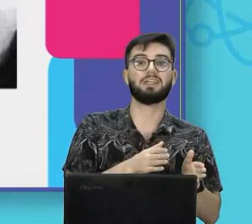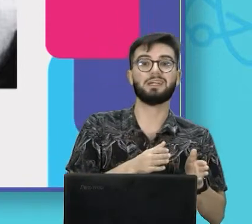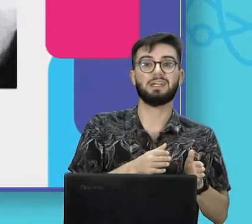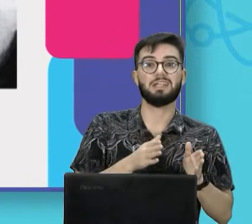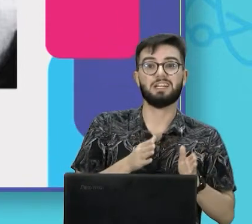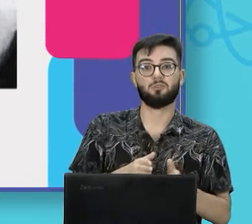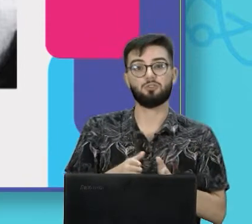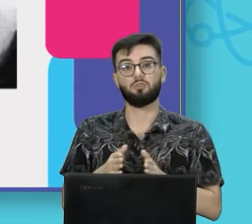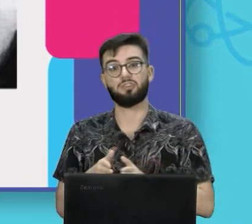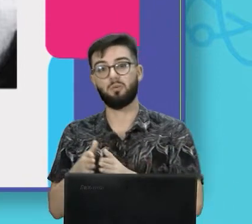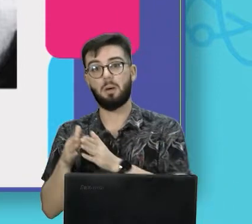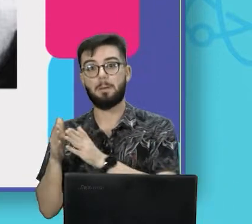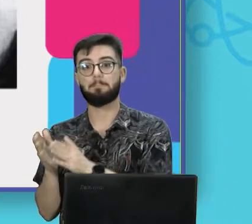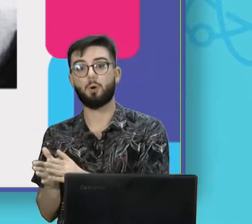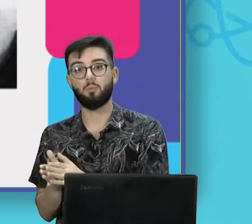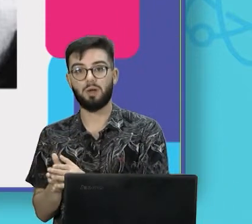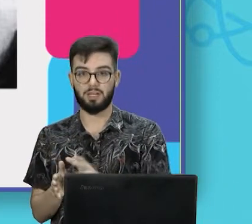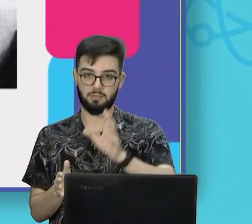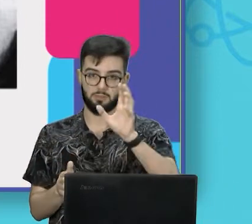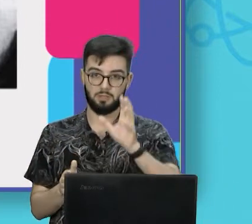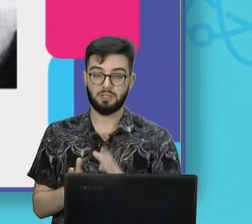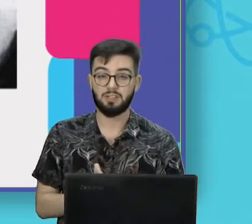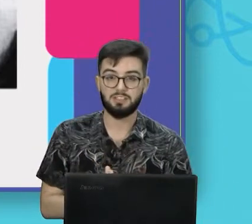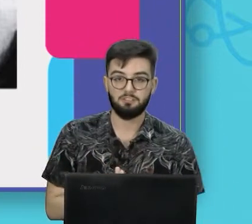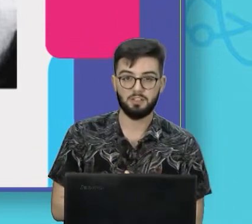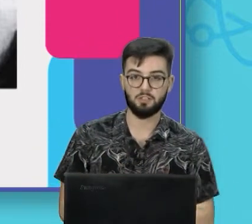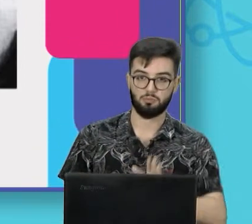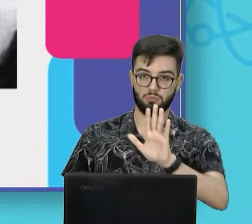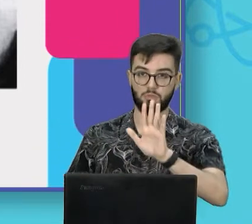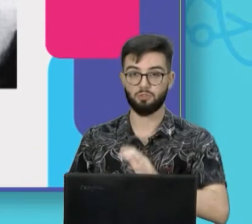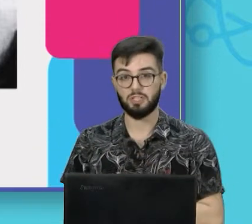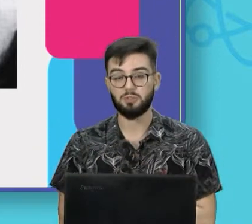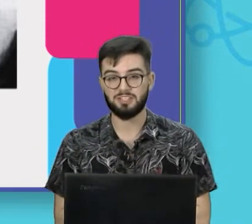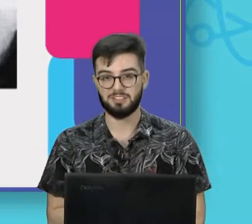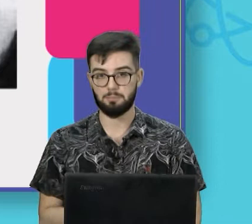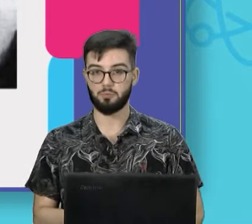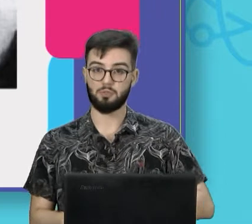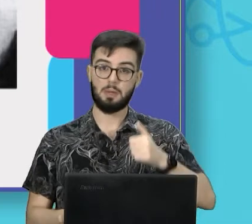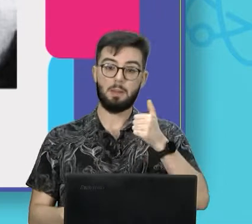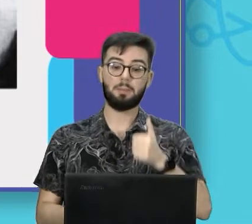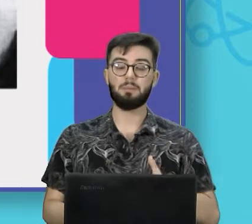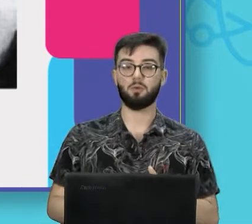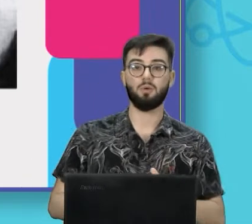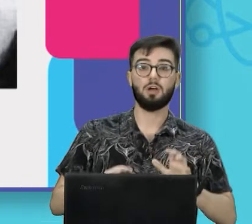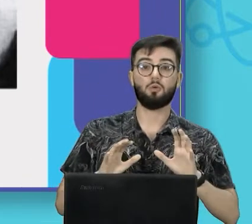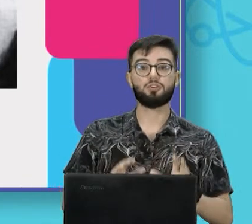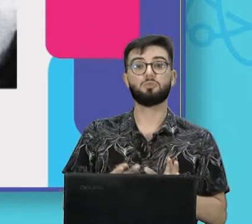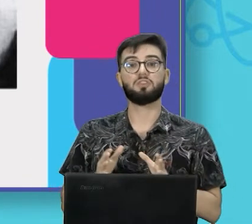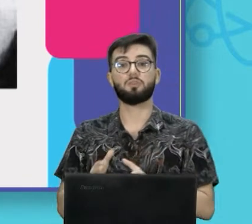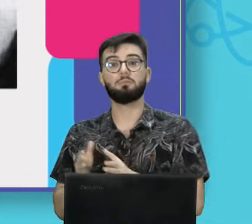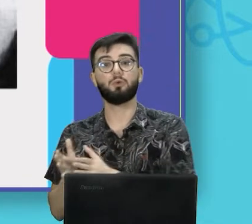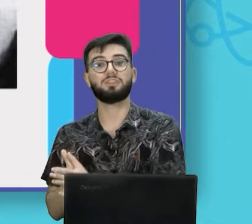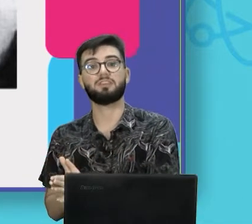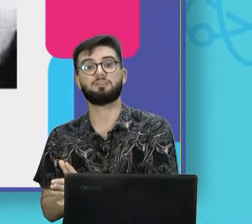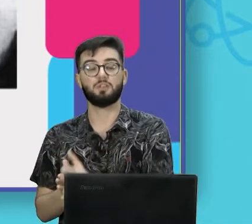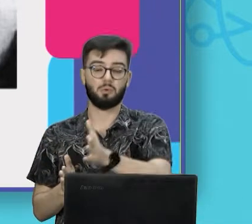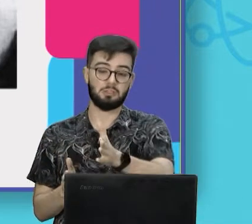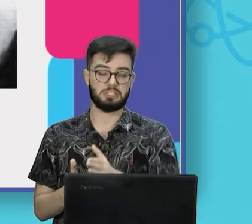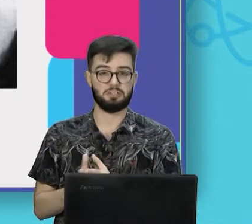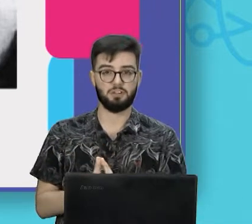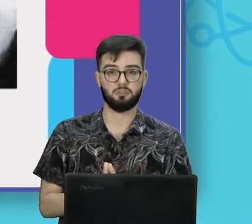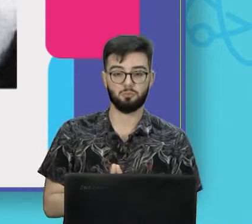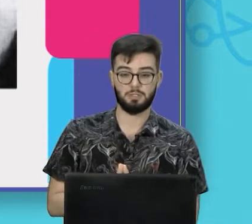outorgada e constituição promulgada que é que significa isso vou dar dois exemplos primeiro Constituição de